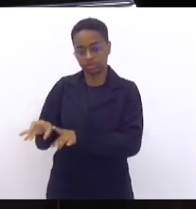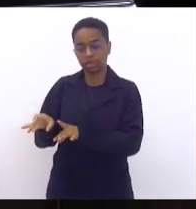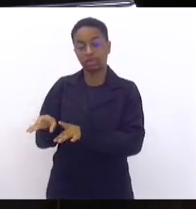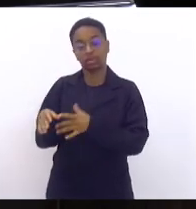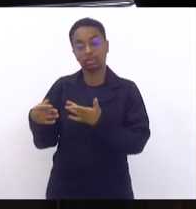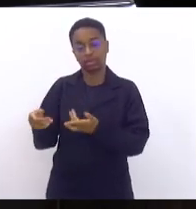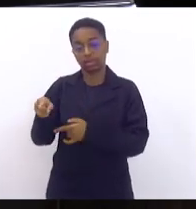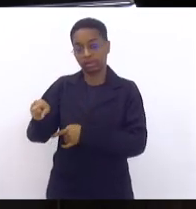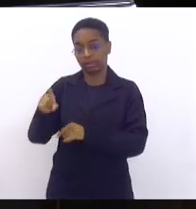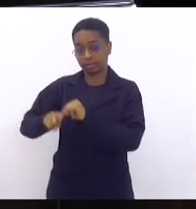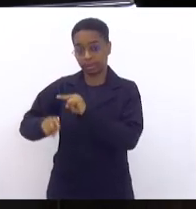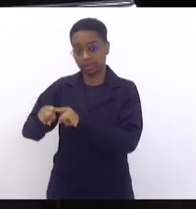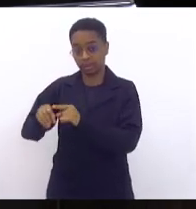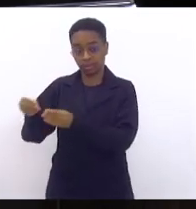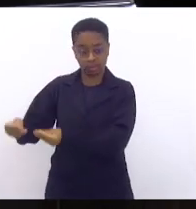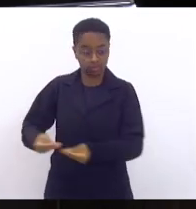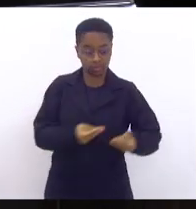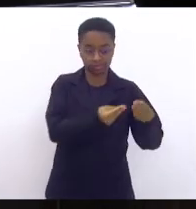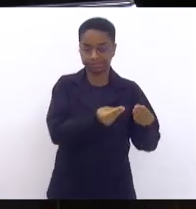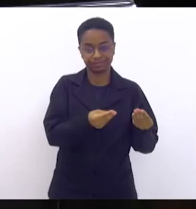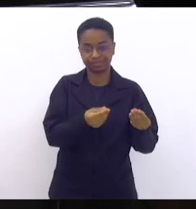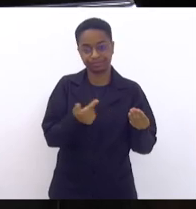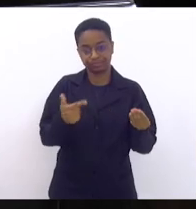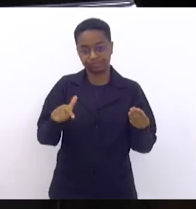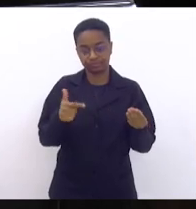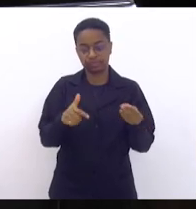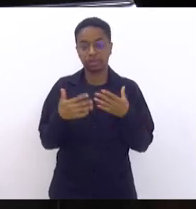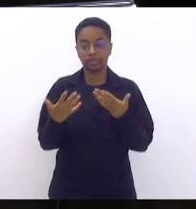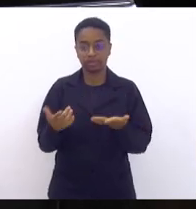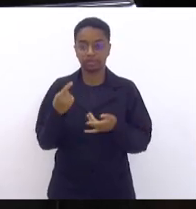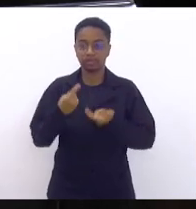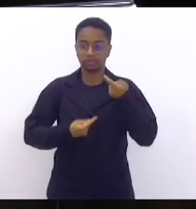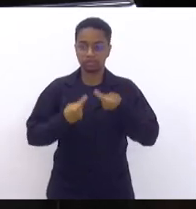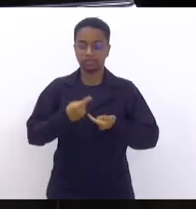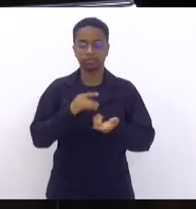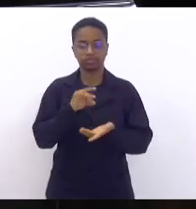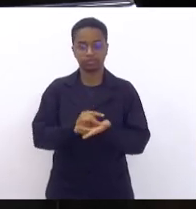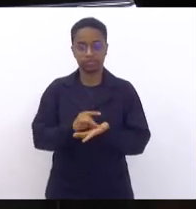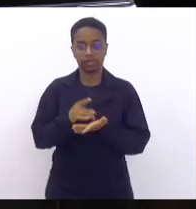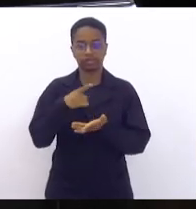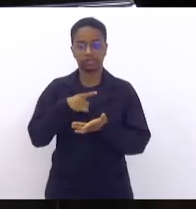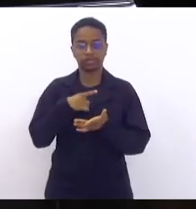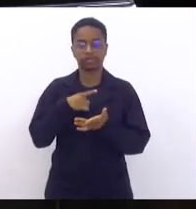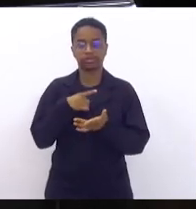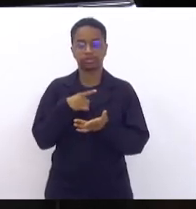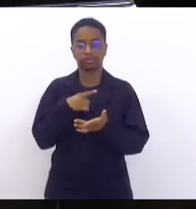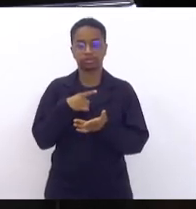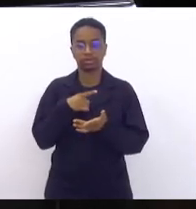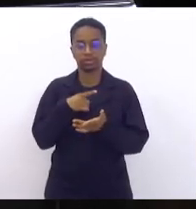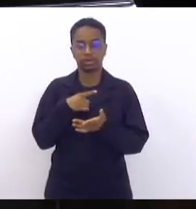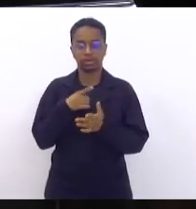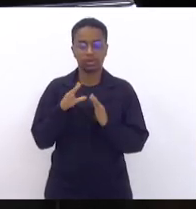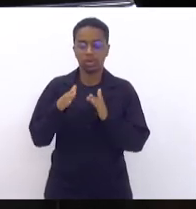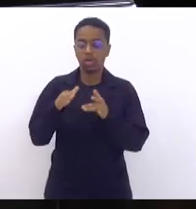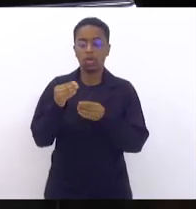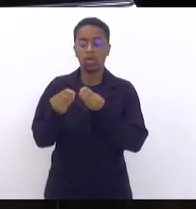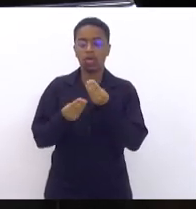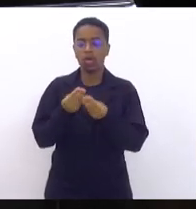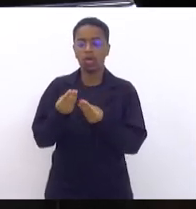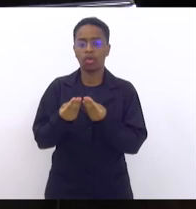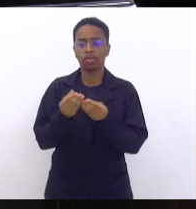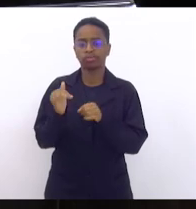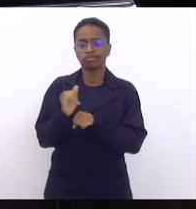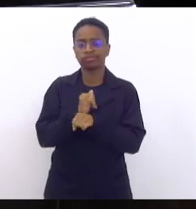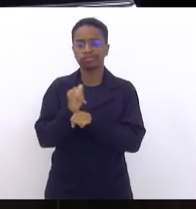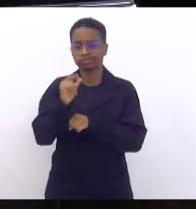não chega na indústria né Então as discussões realmente giram em torno de como fazer para